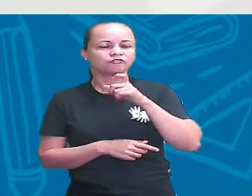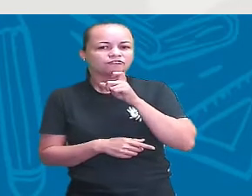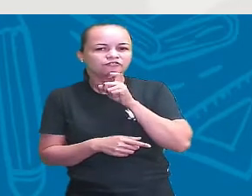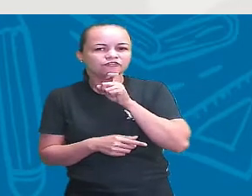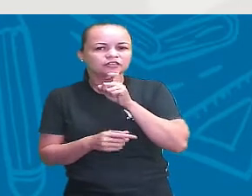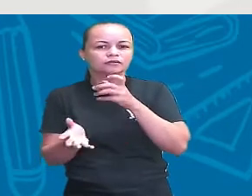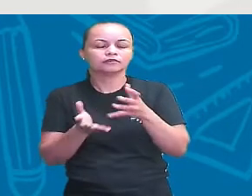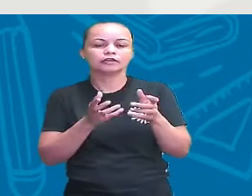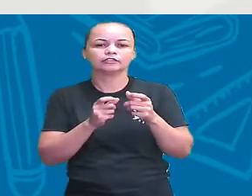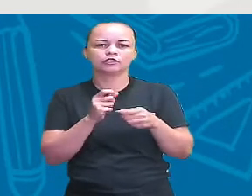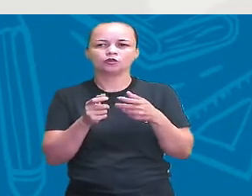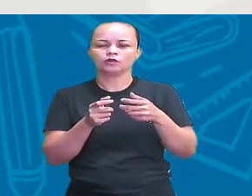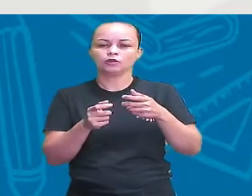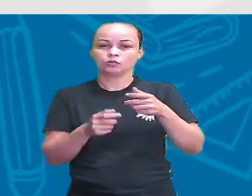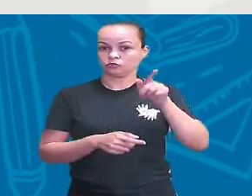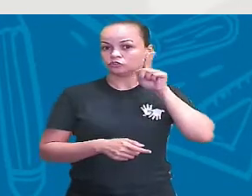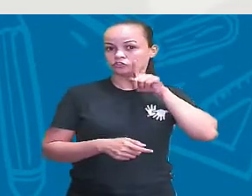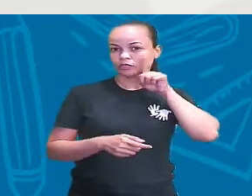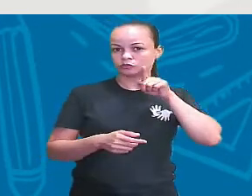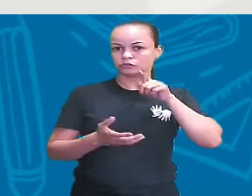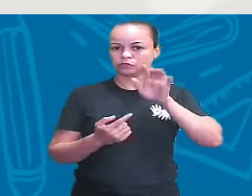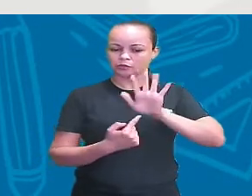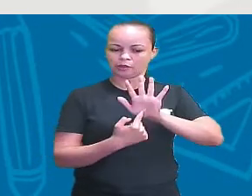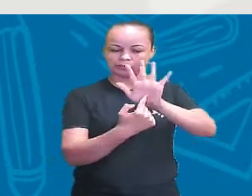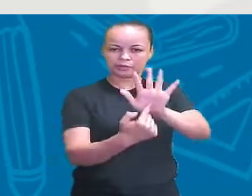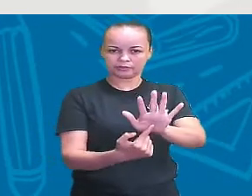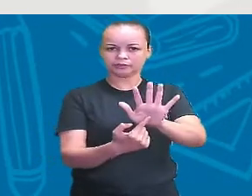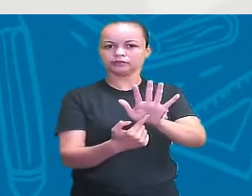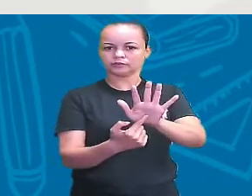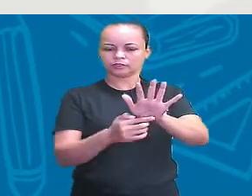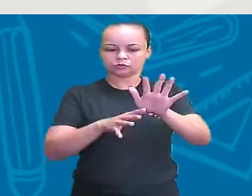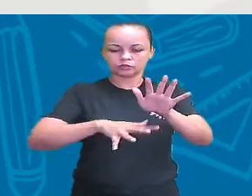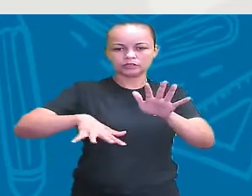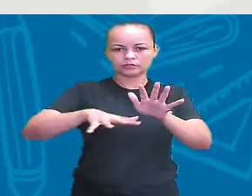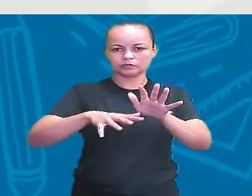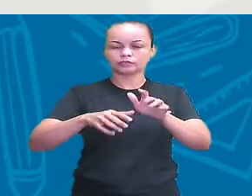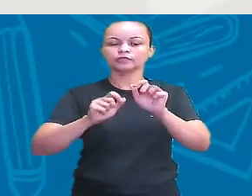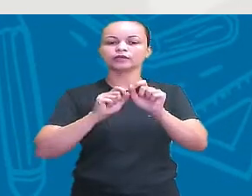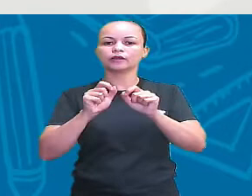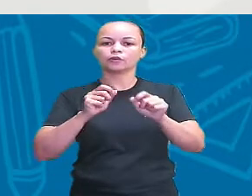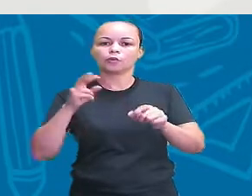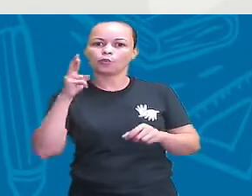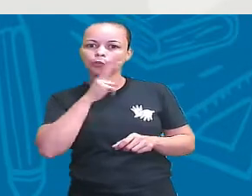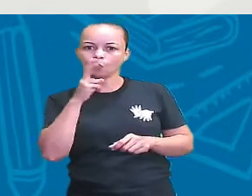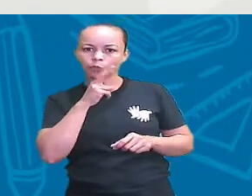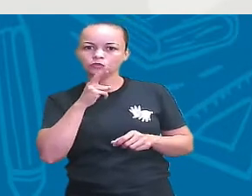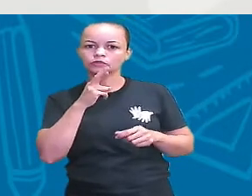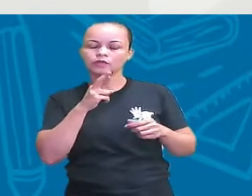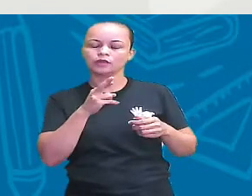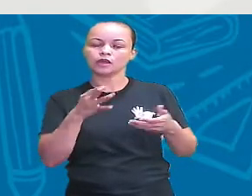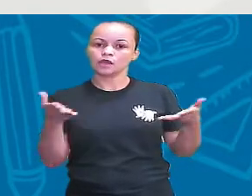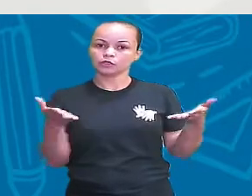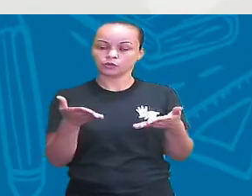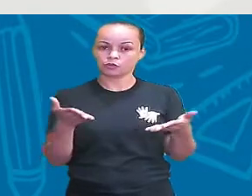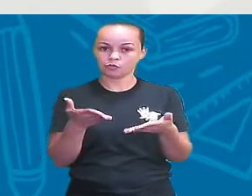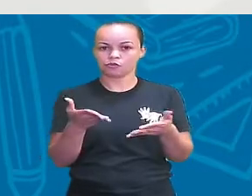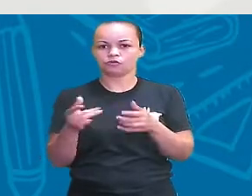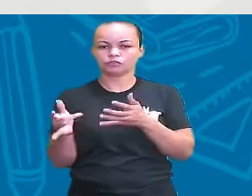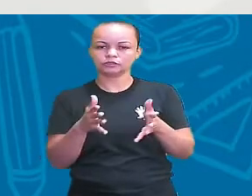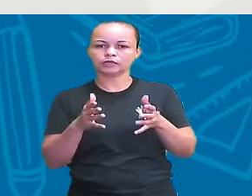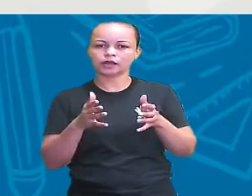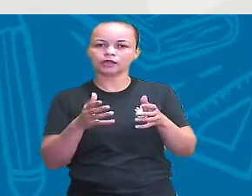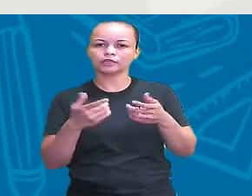caso como grande representante desse bloco, a Rússia, que está tão aí à luz